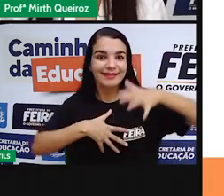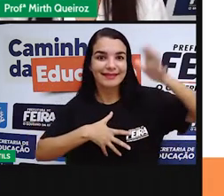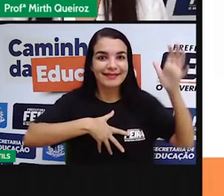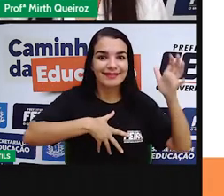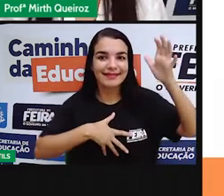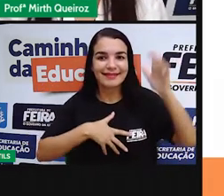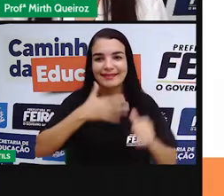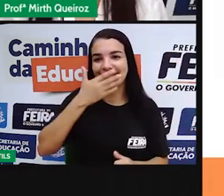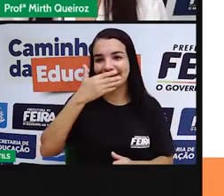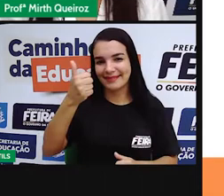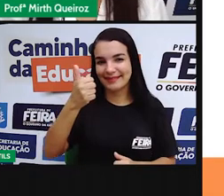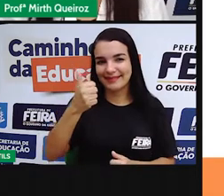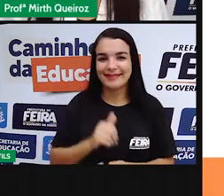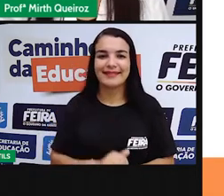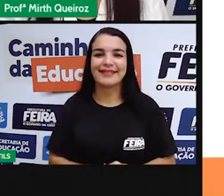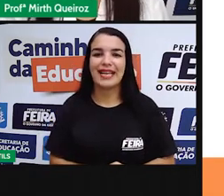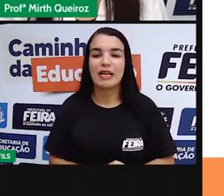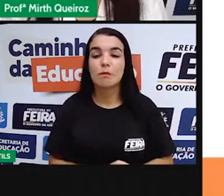né?